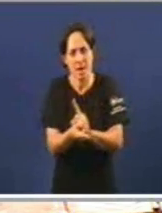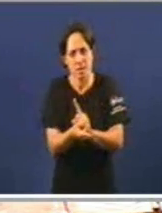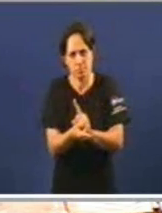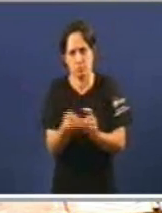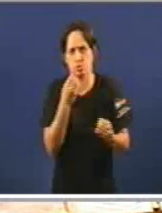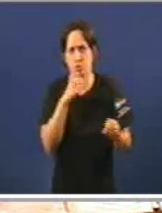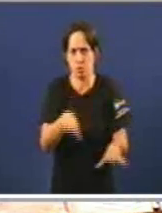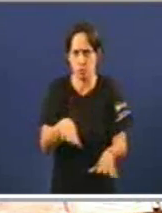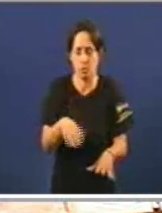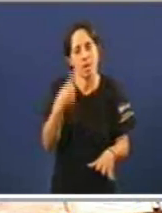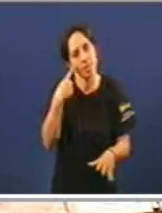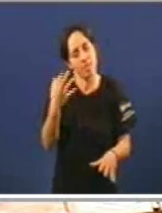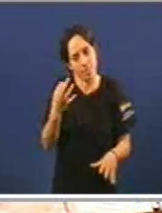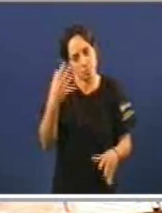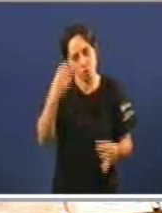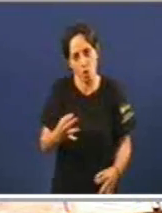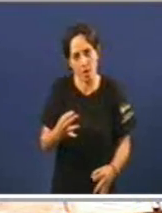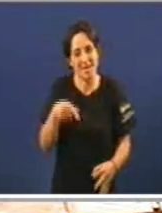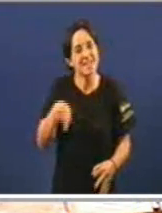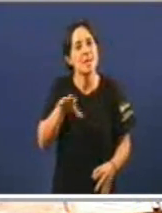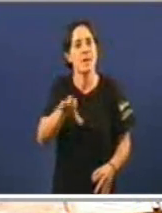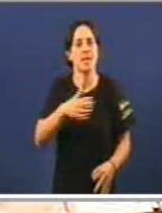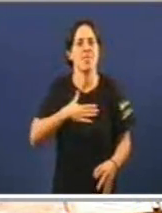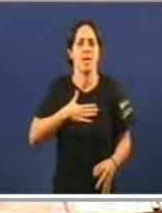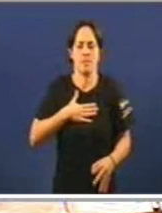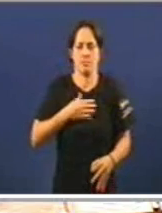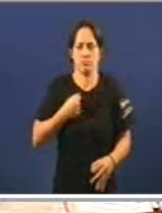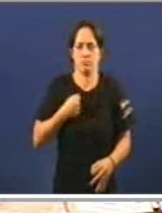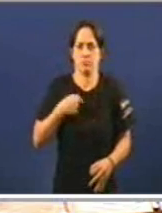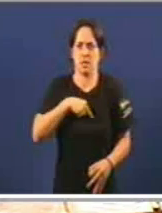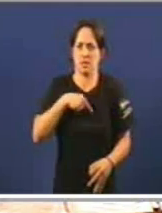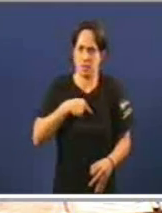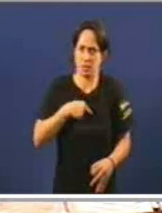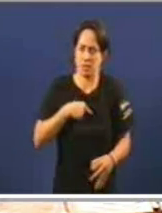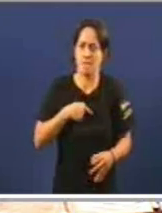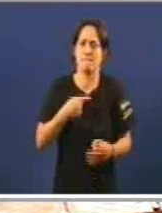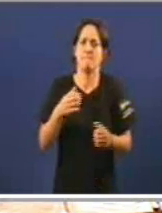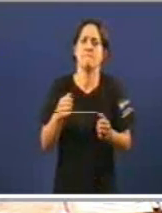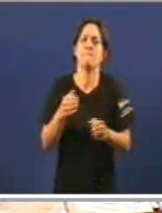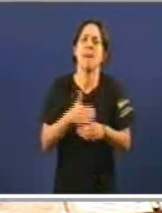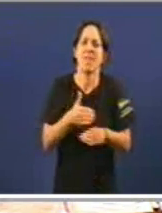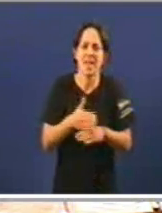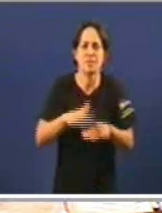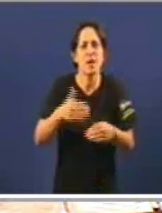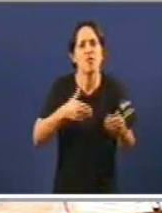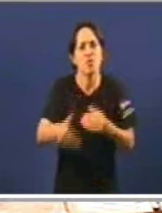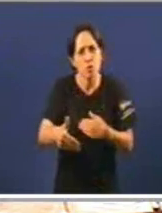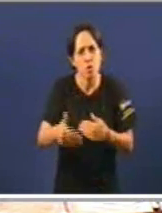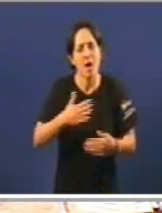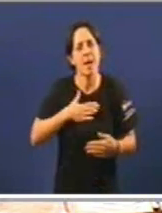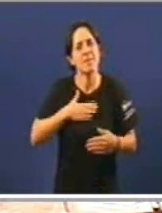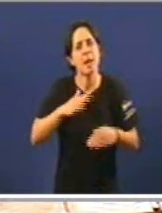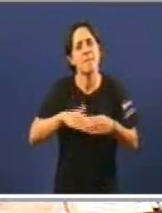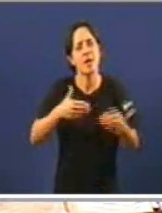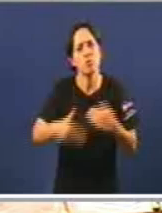sensatos. Poñamos este país de bandeira, con madeiras nobles, con madeiras que rentan para o futuro, con capital para os